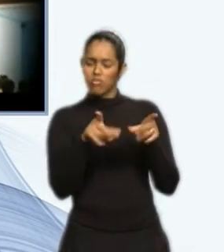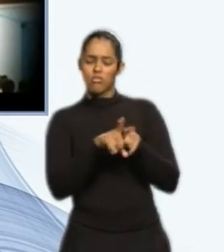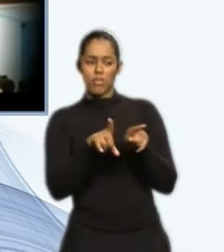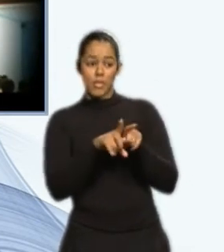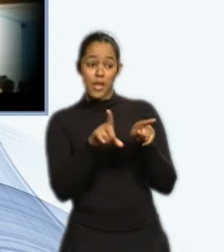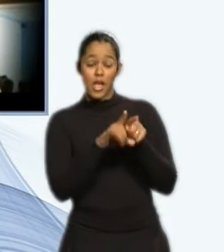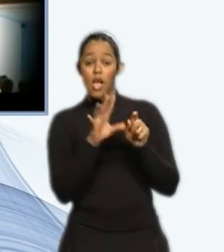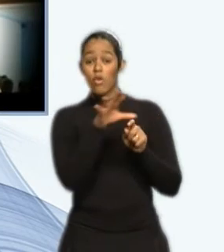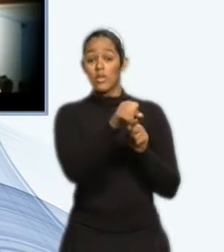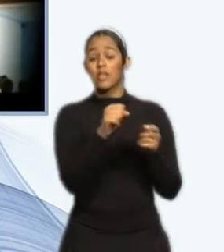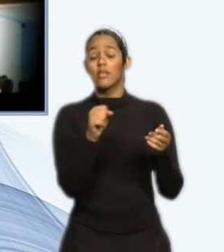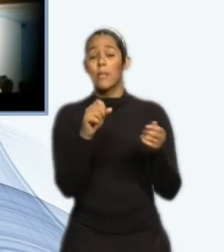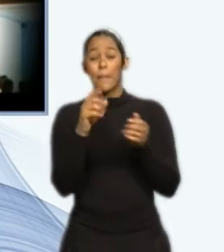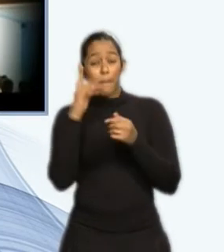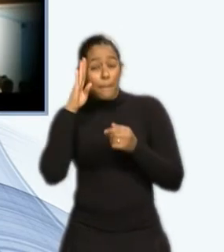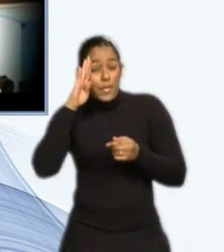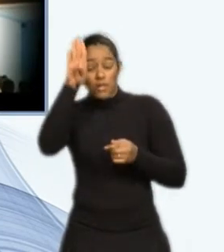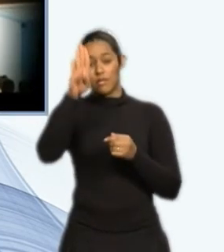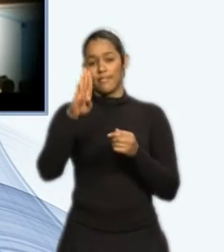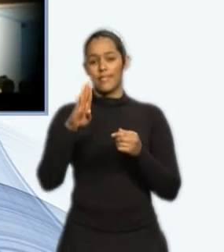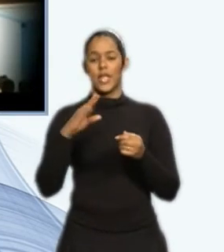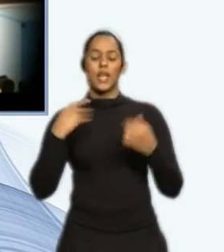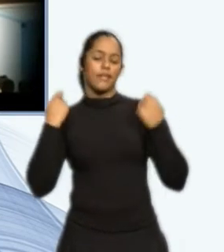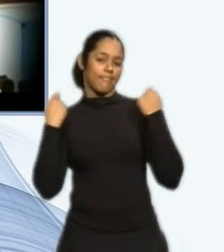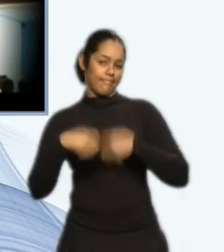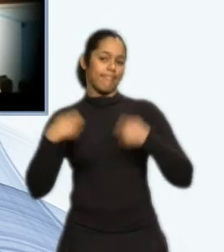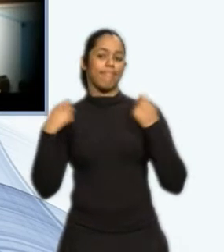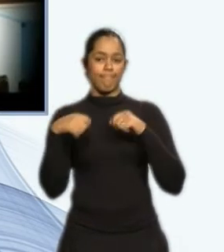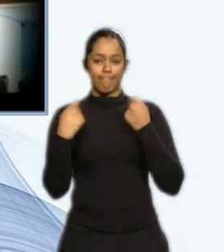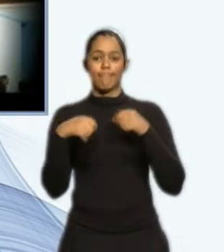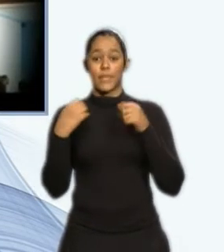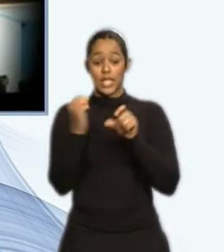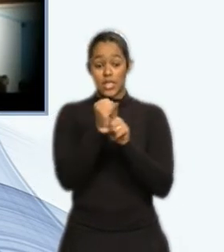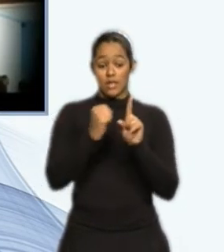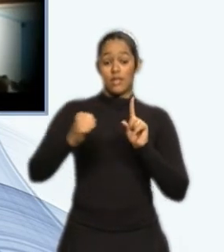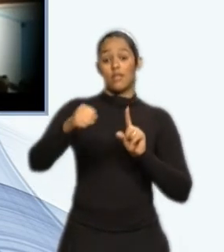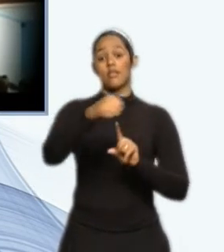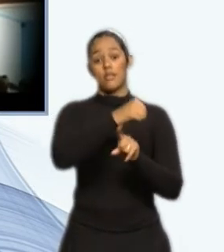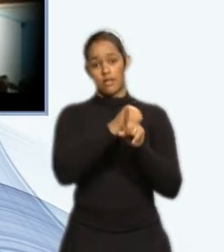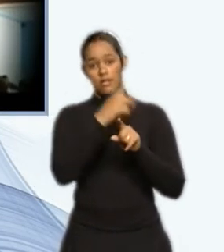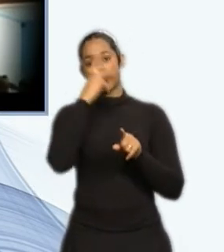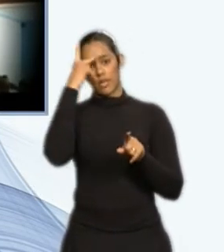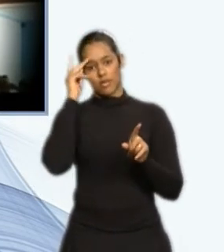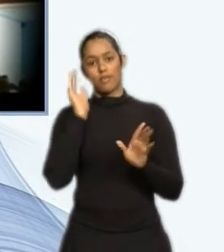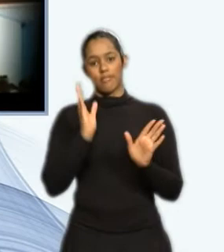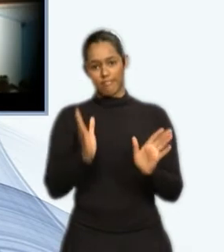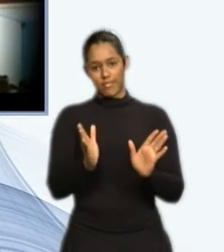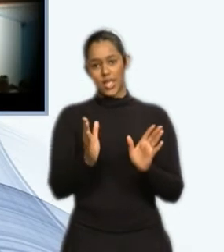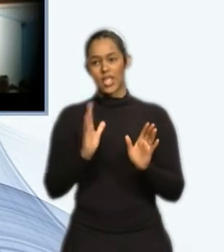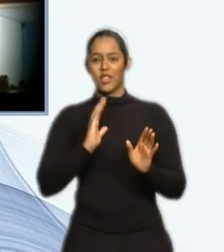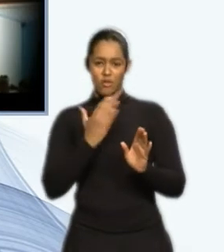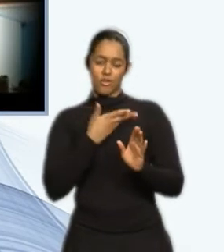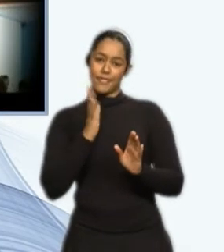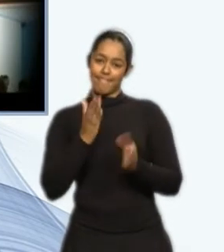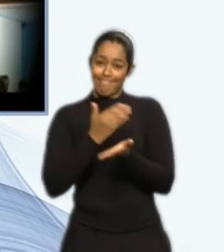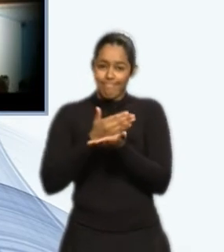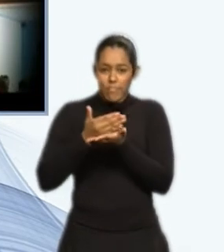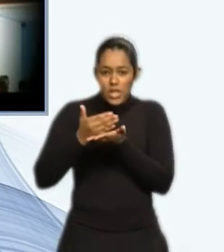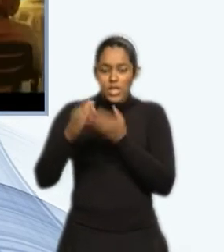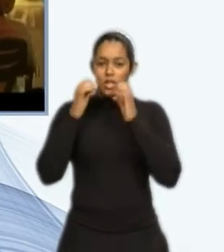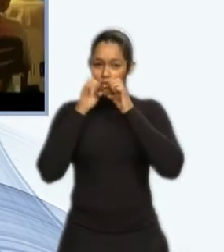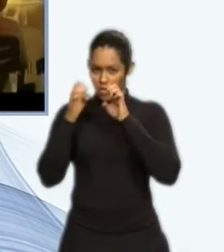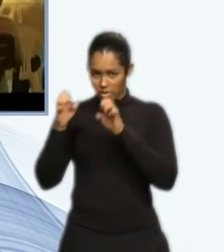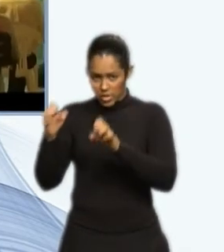alcançar principalmente as necessidades sociais das pessoas, Nós começamos com